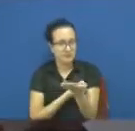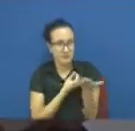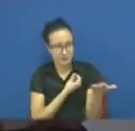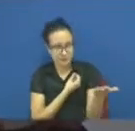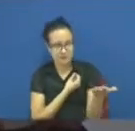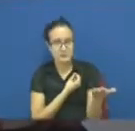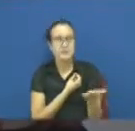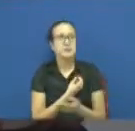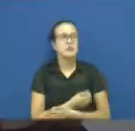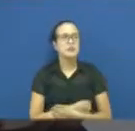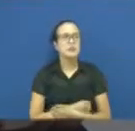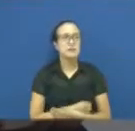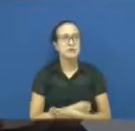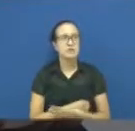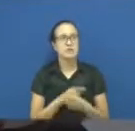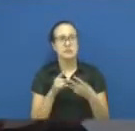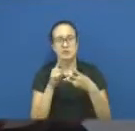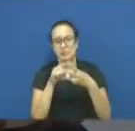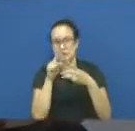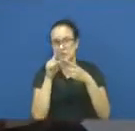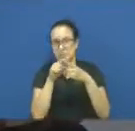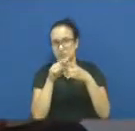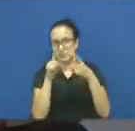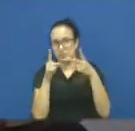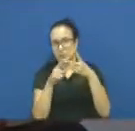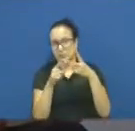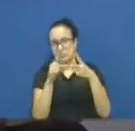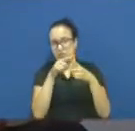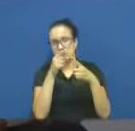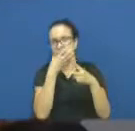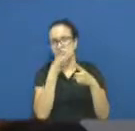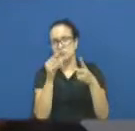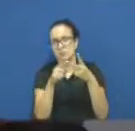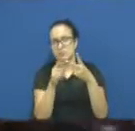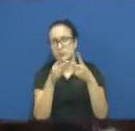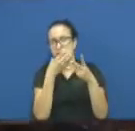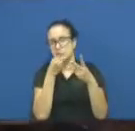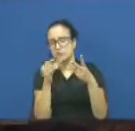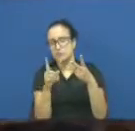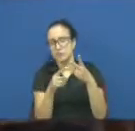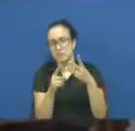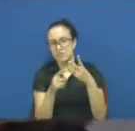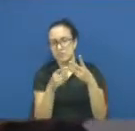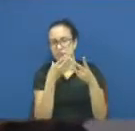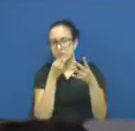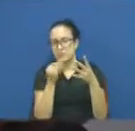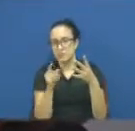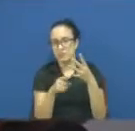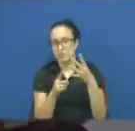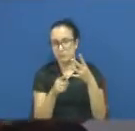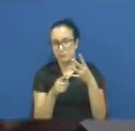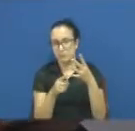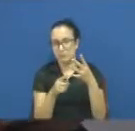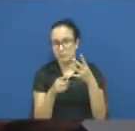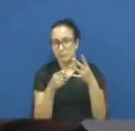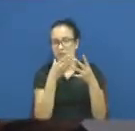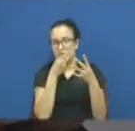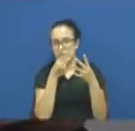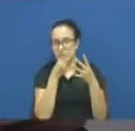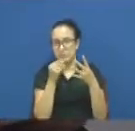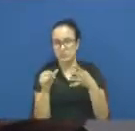Soares, Mário Aparecida Soares de Luca, Célio